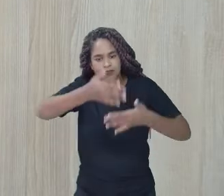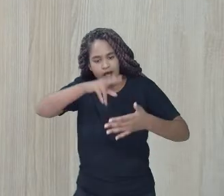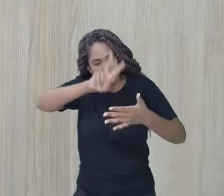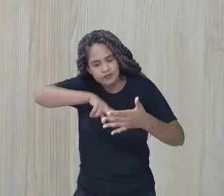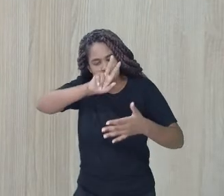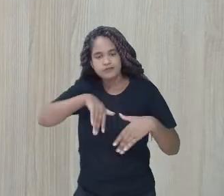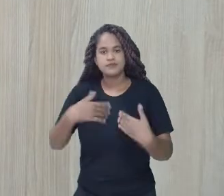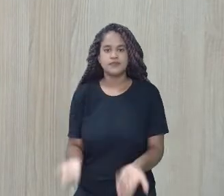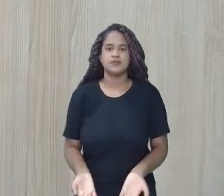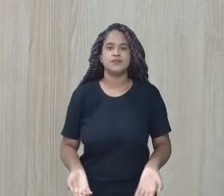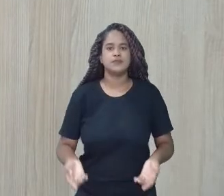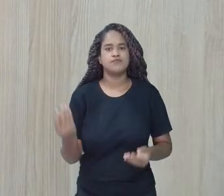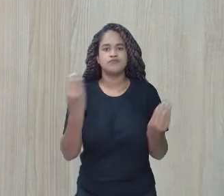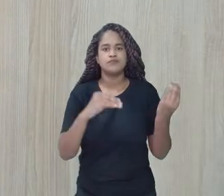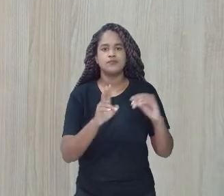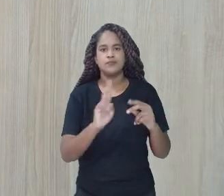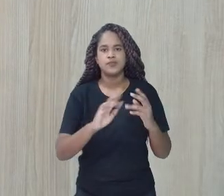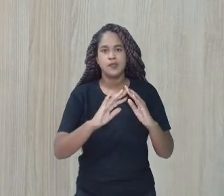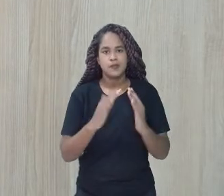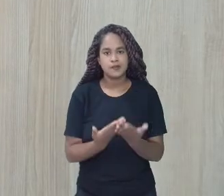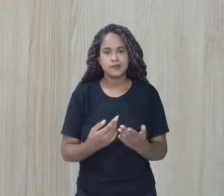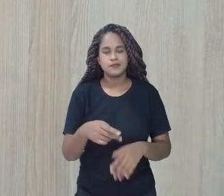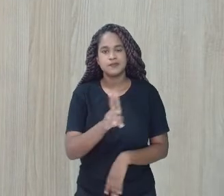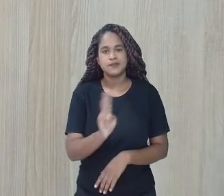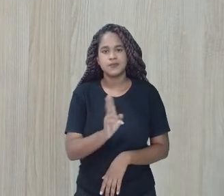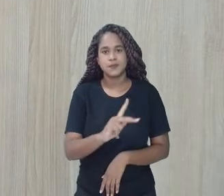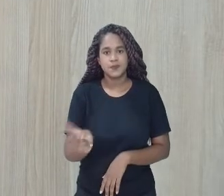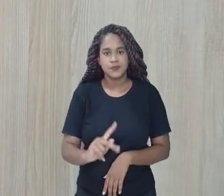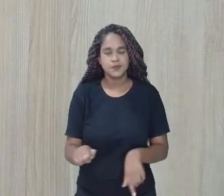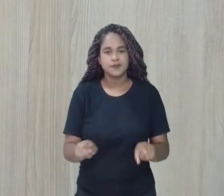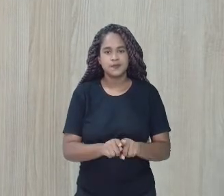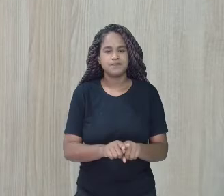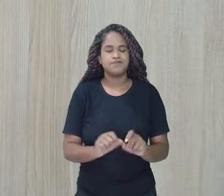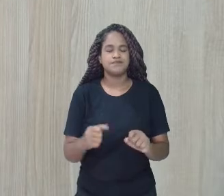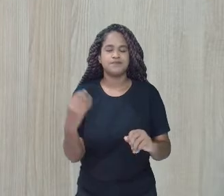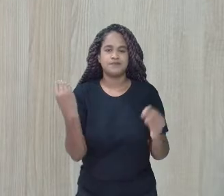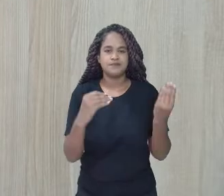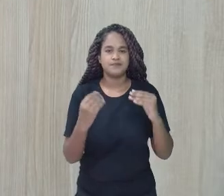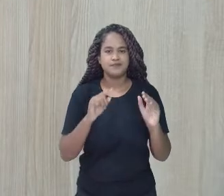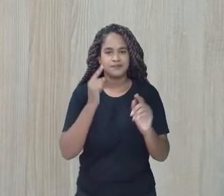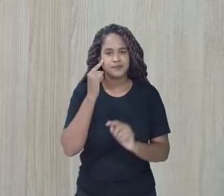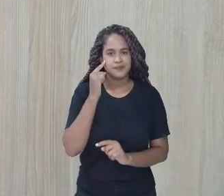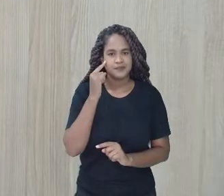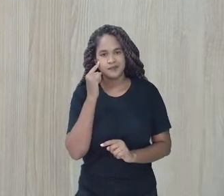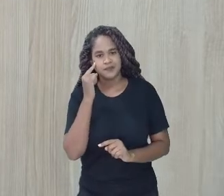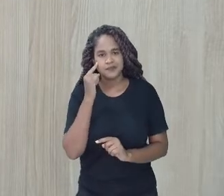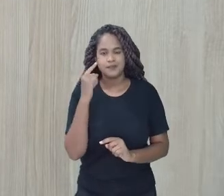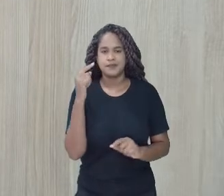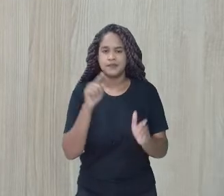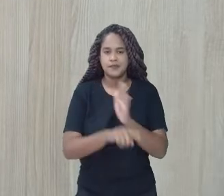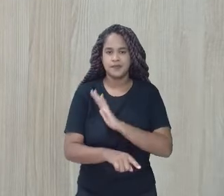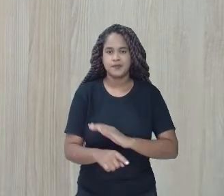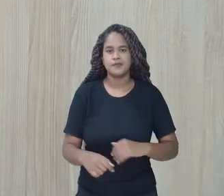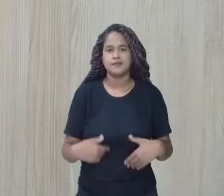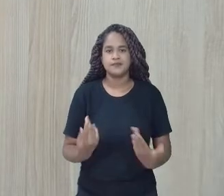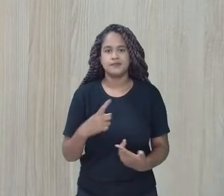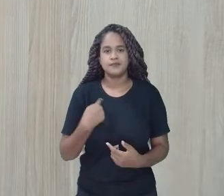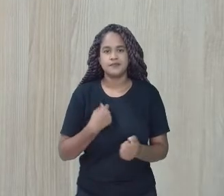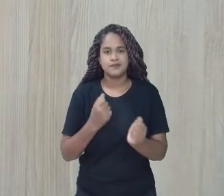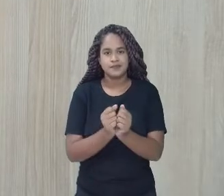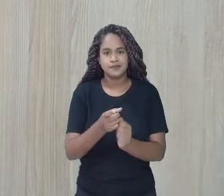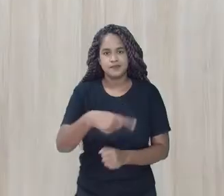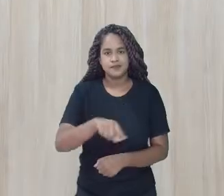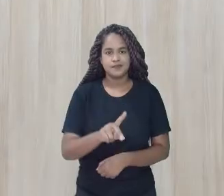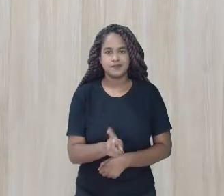sua escola, fala o nome da sua professora, pergunta, tá? Estamos aqui para caminhar junto com